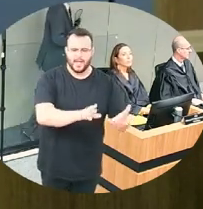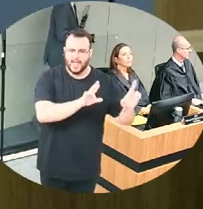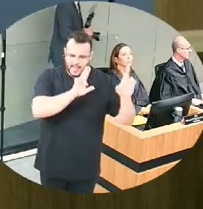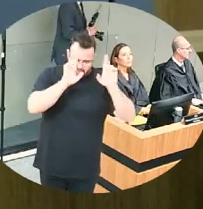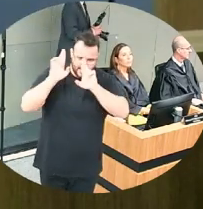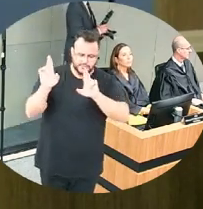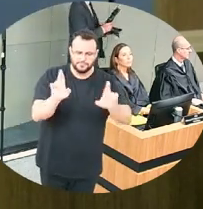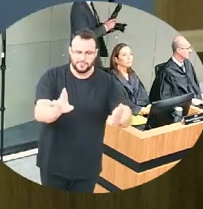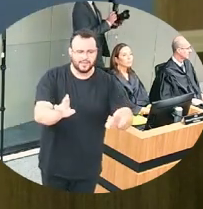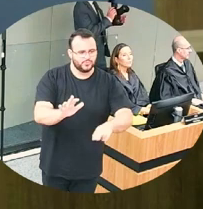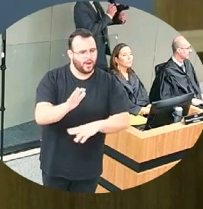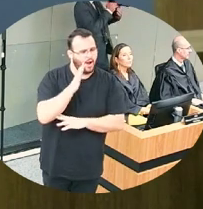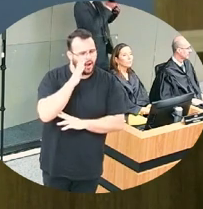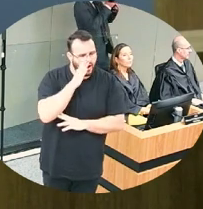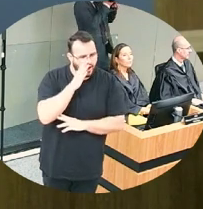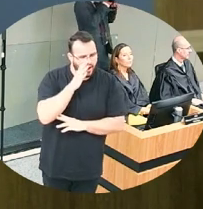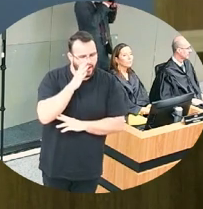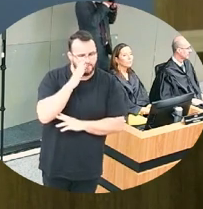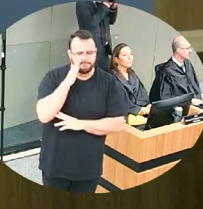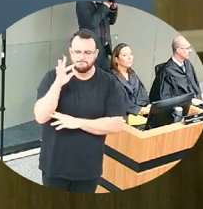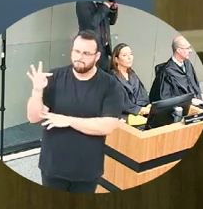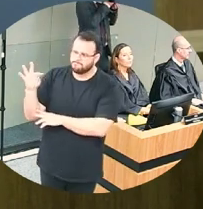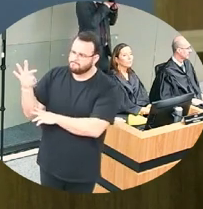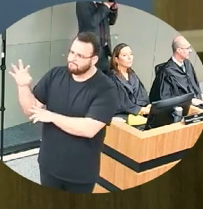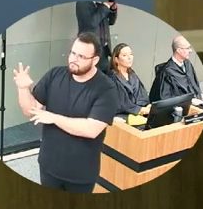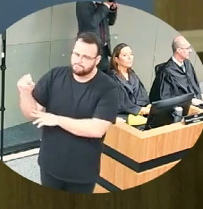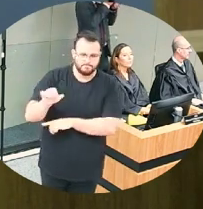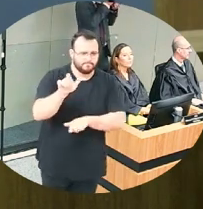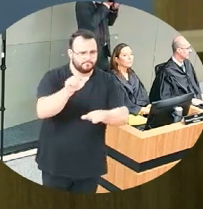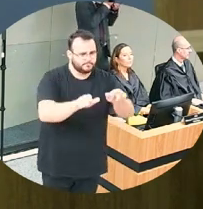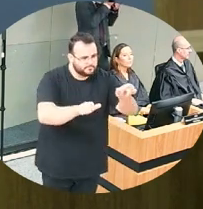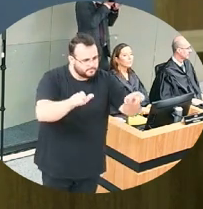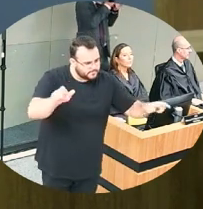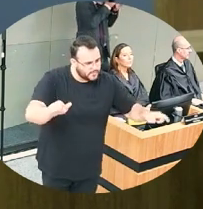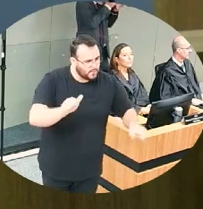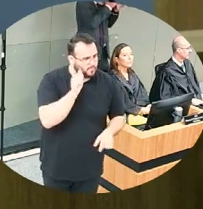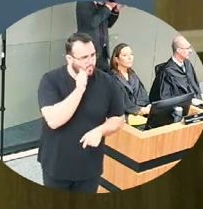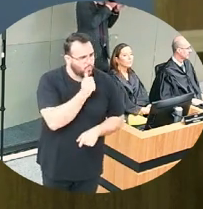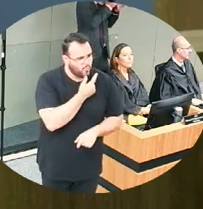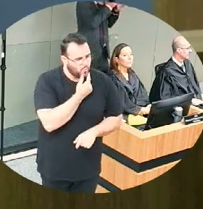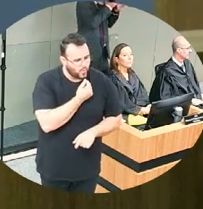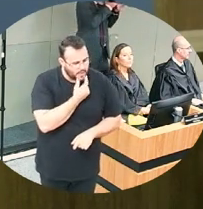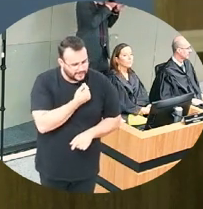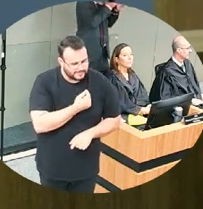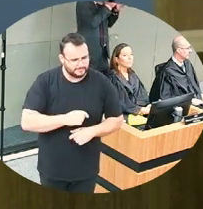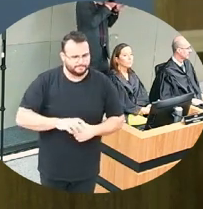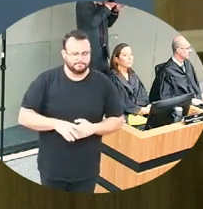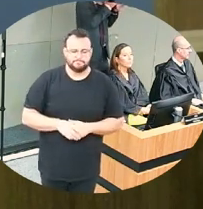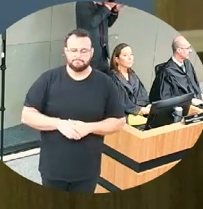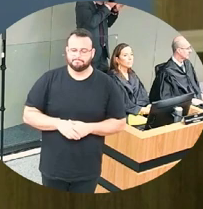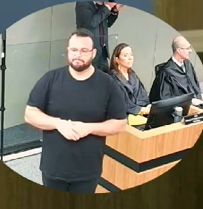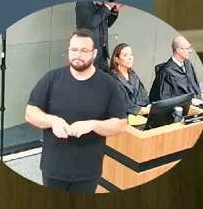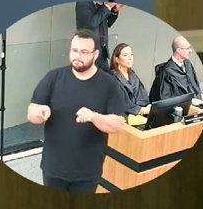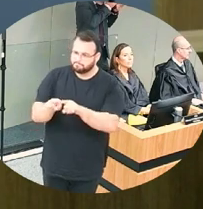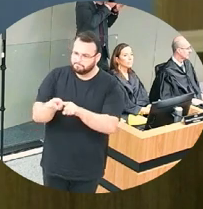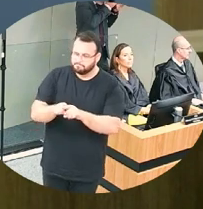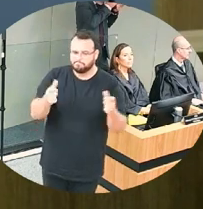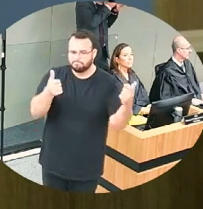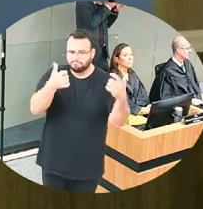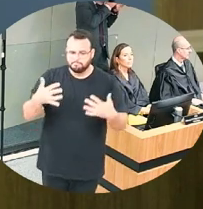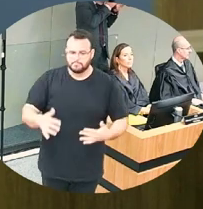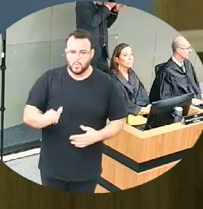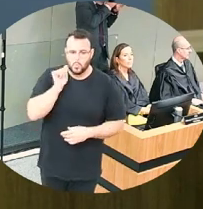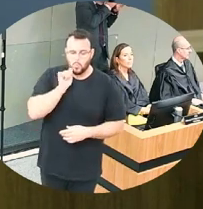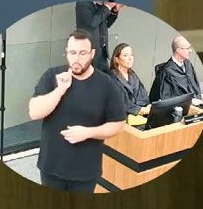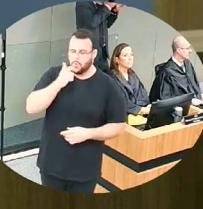respeito a minha admiração com todos os senhores e com todas as senhoras quero também dizer que eu sou